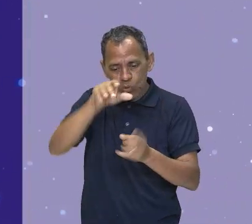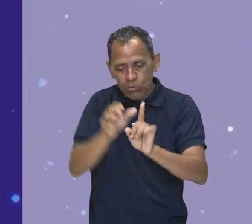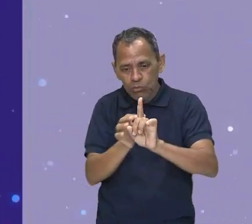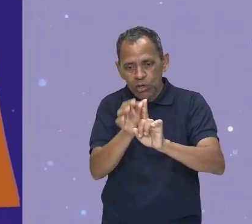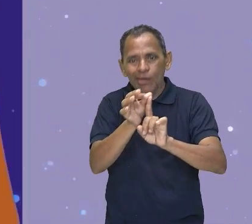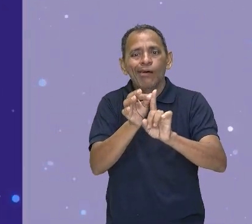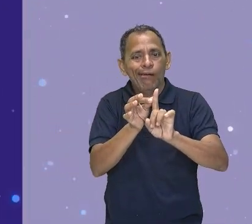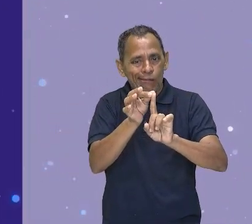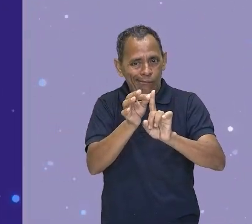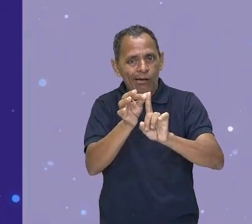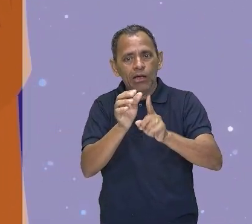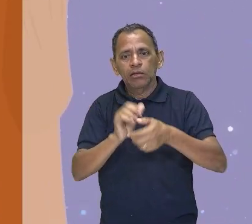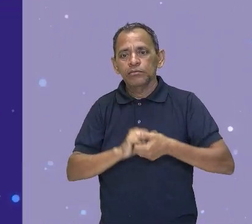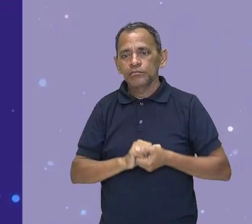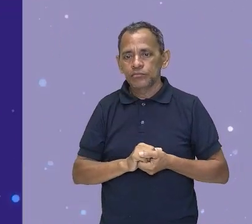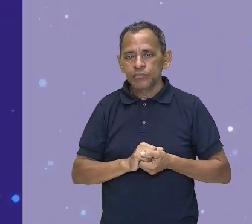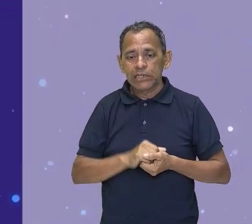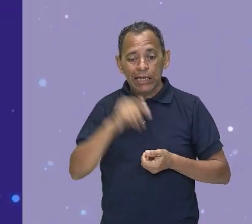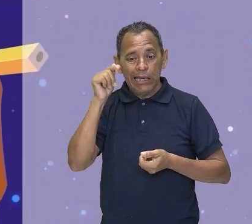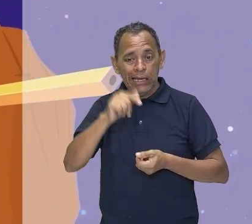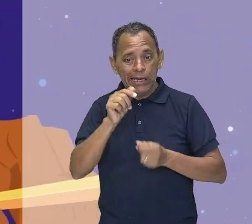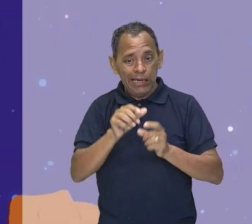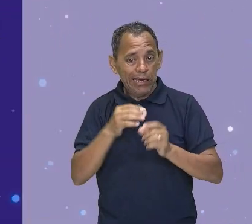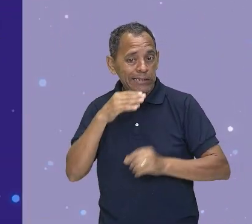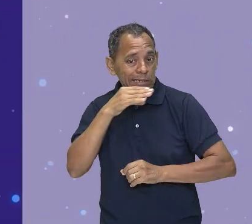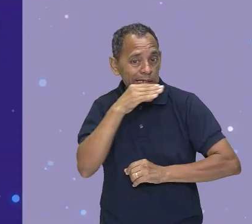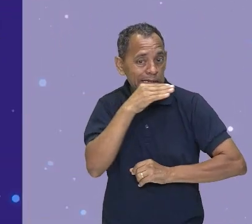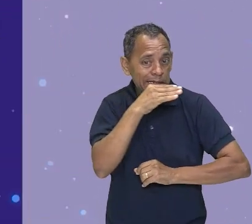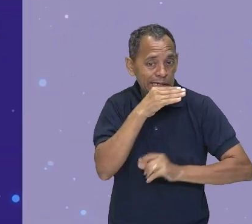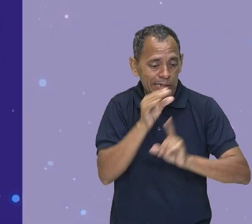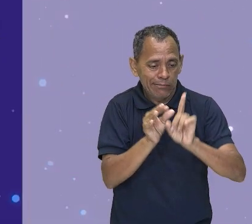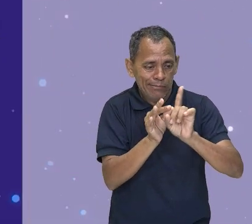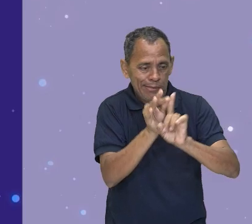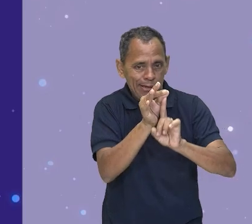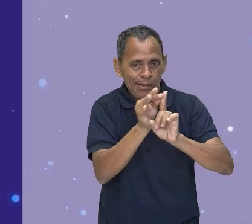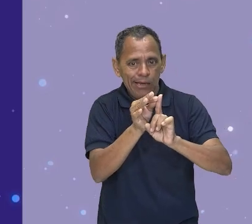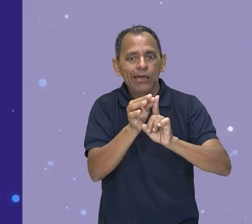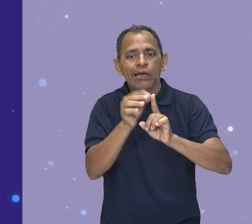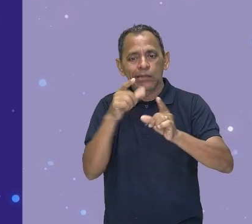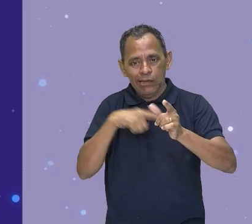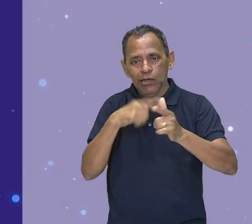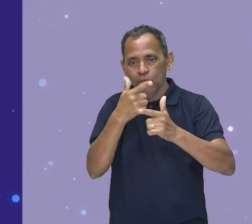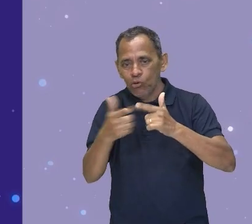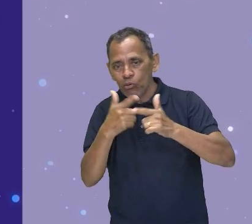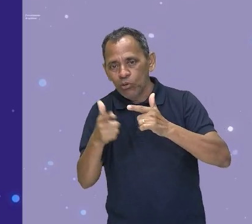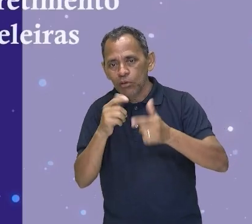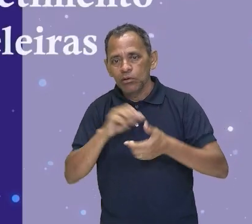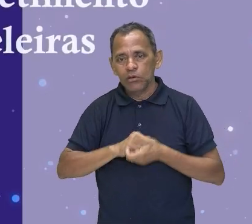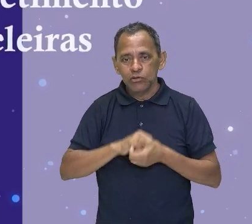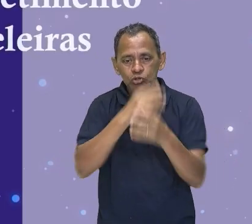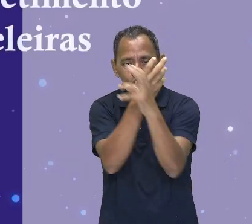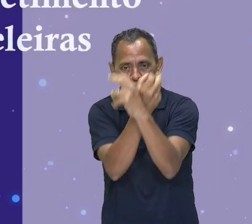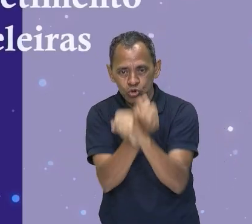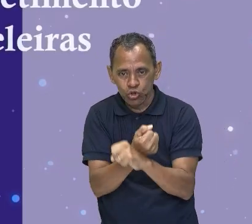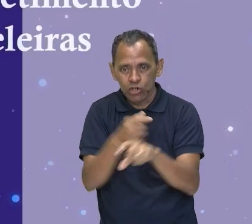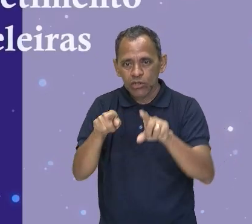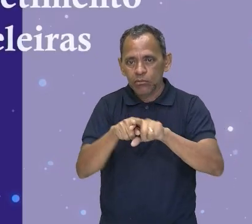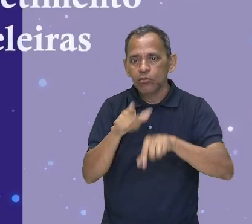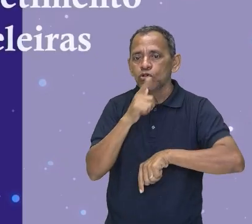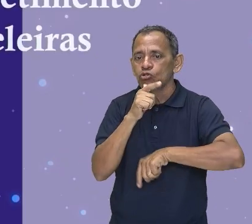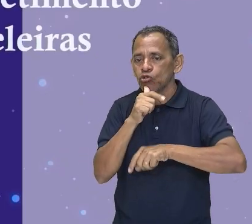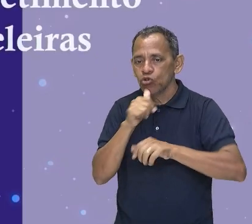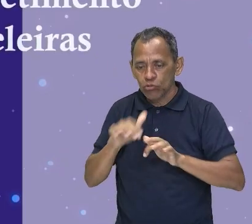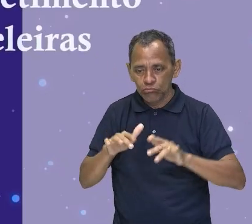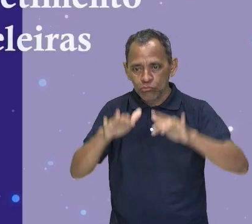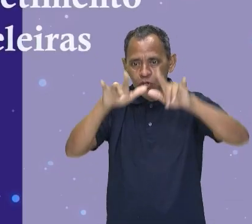planeta. Esse aquecimento desencadeia as mudanças climáticas como secas, enchentes, derretimento de